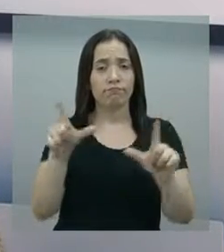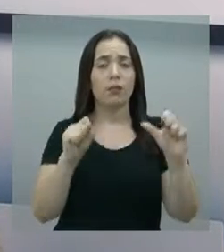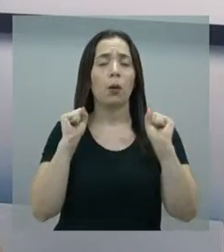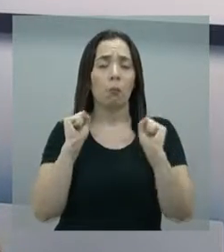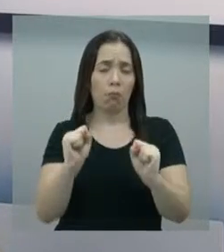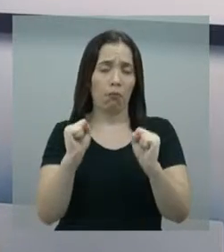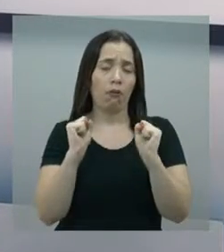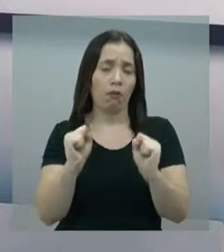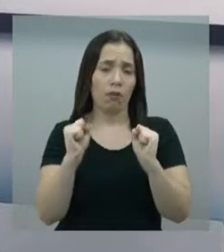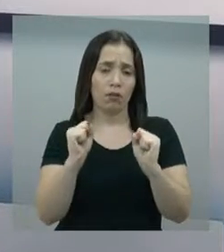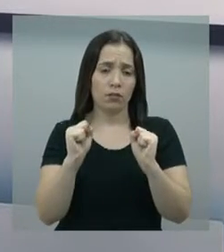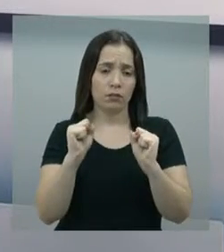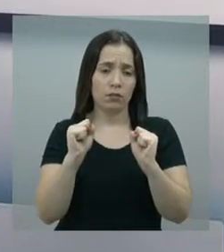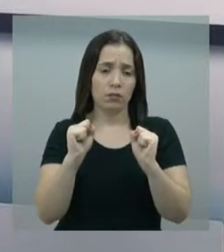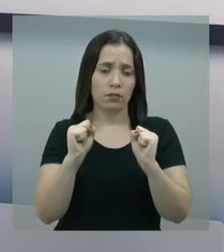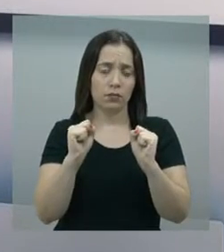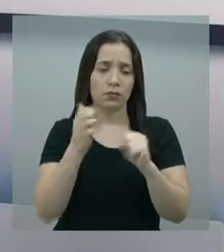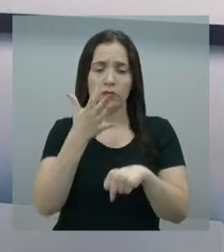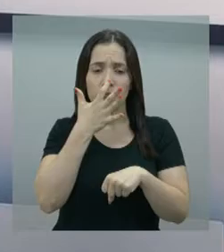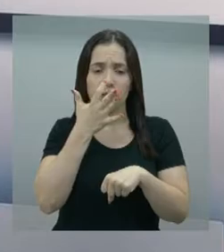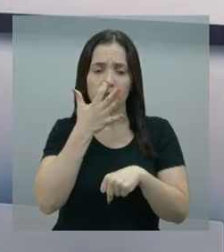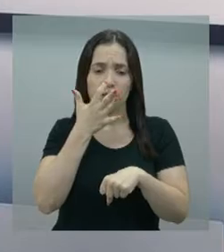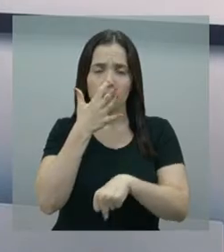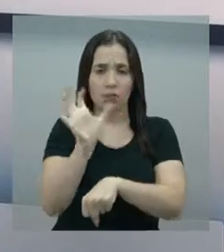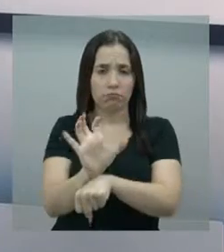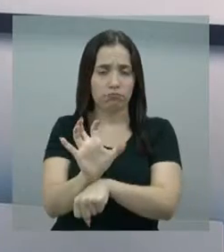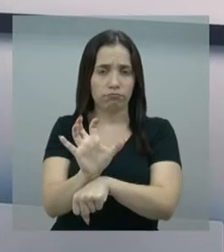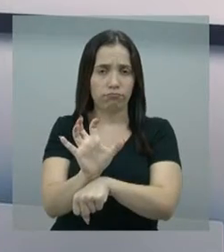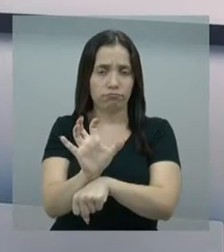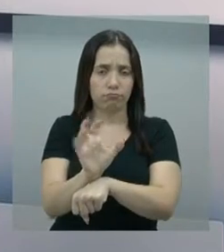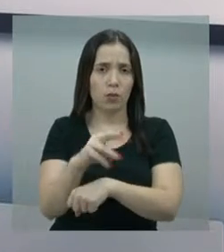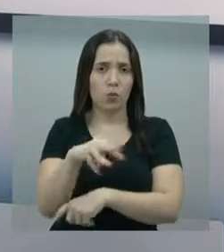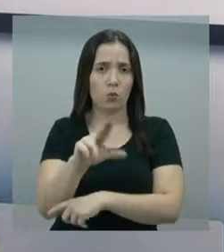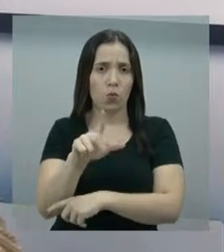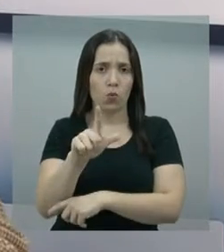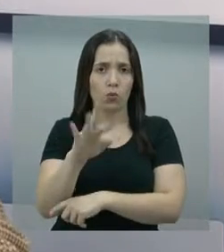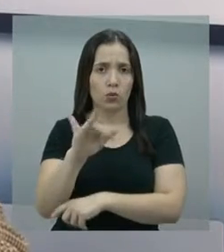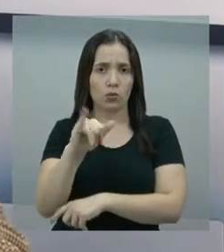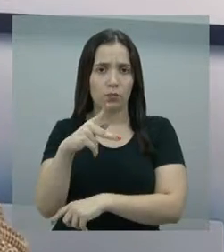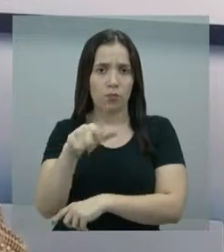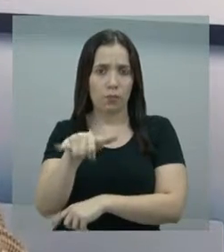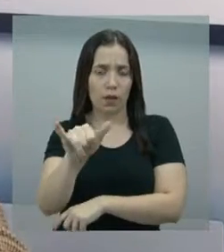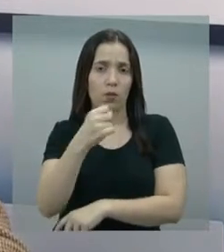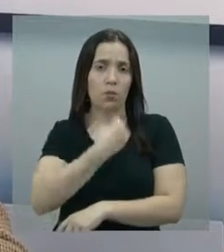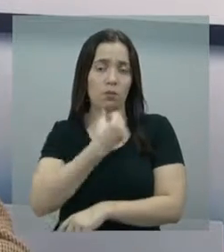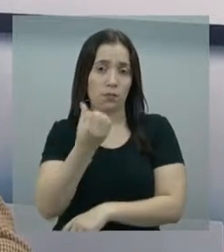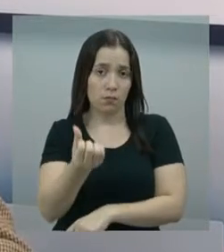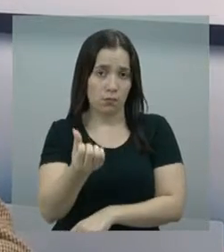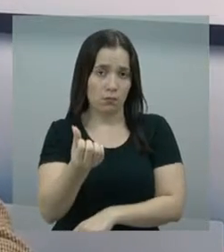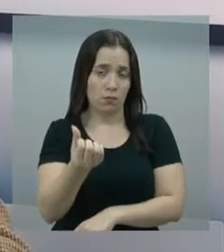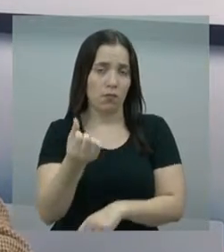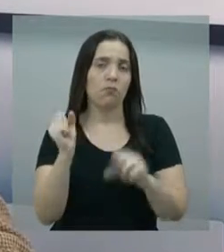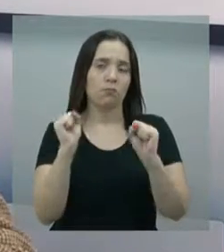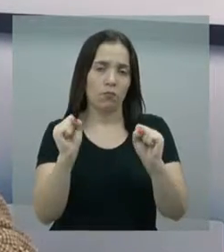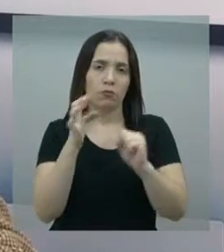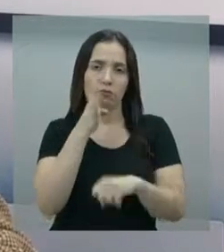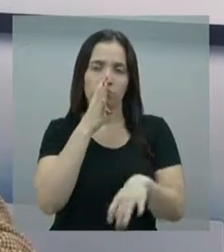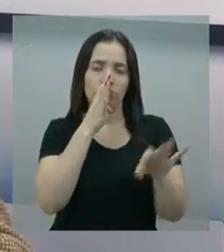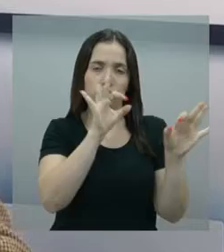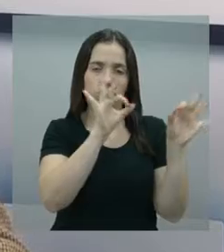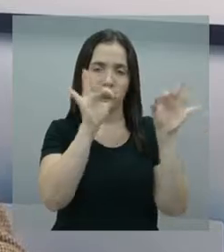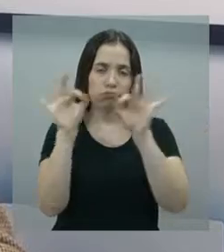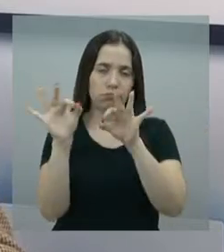pode ser visto também na TV fechada. Se você tem a Multiplay, canal 6 da Multiplay, você assiste o